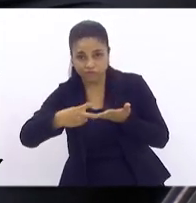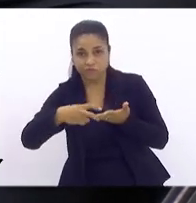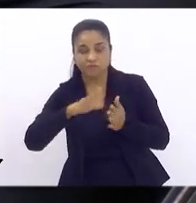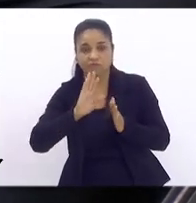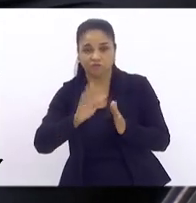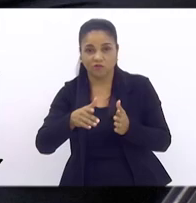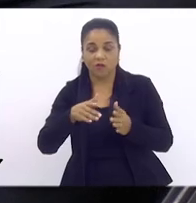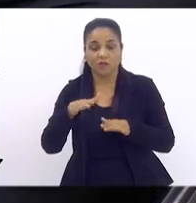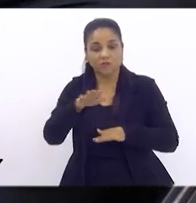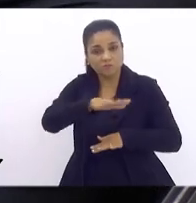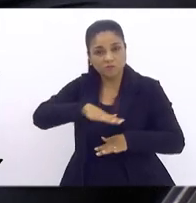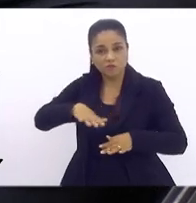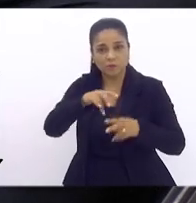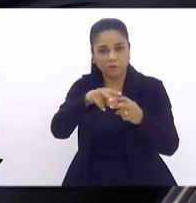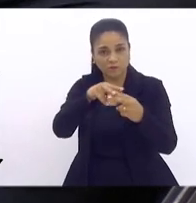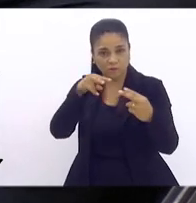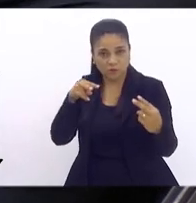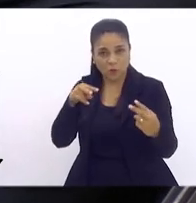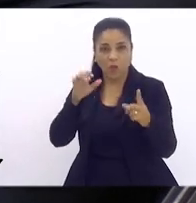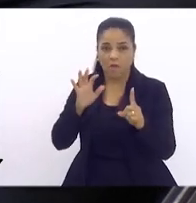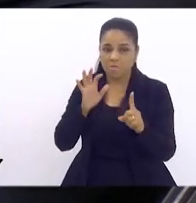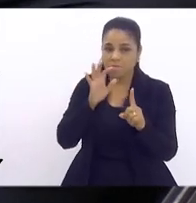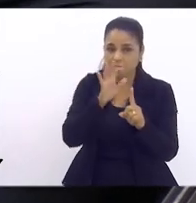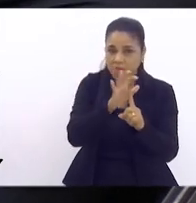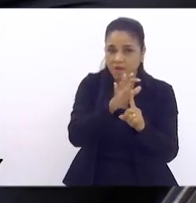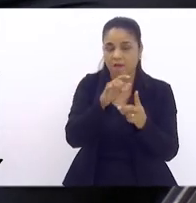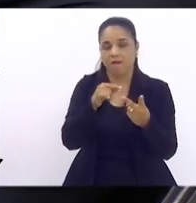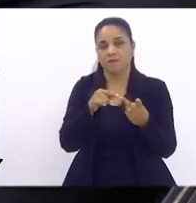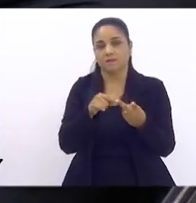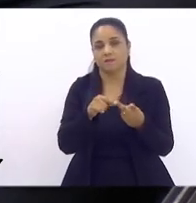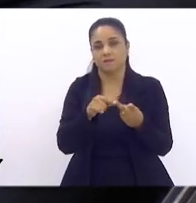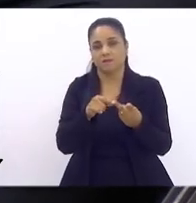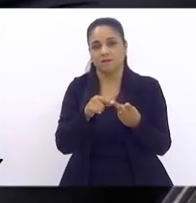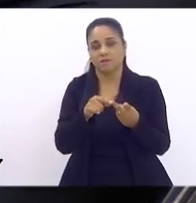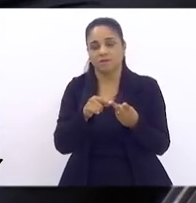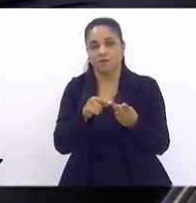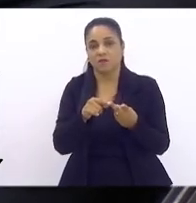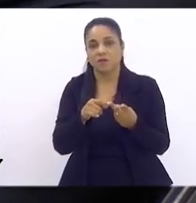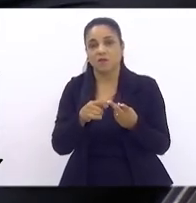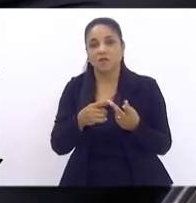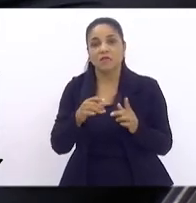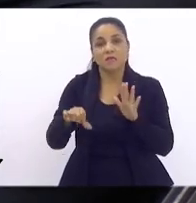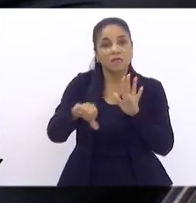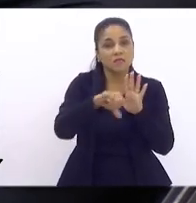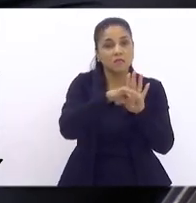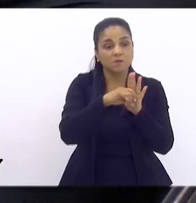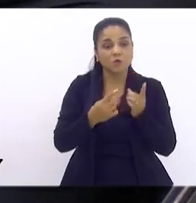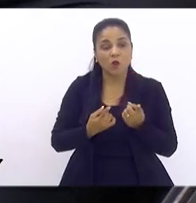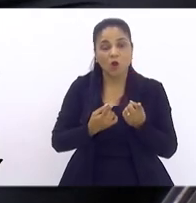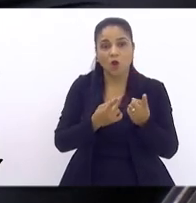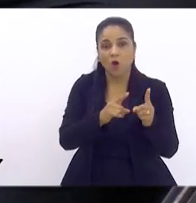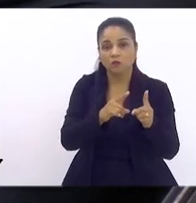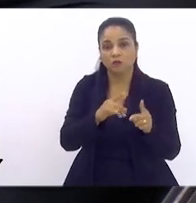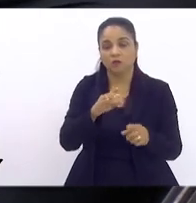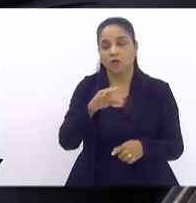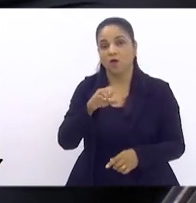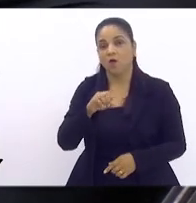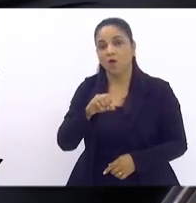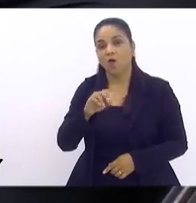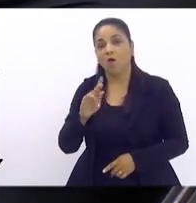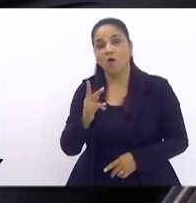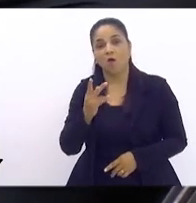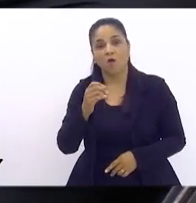nesse espaço virtual né ameaça os crimes contra a honra mas muitos crimes foram surgindo